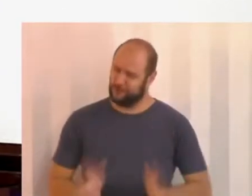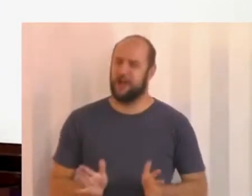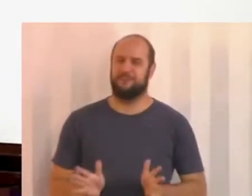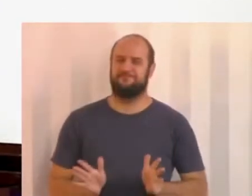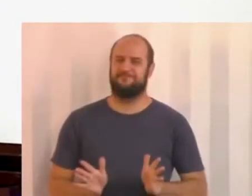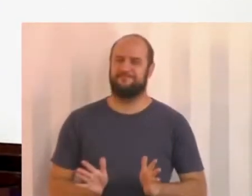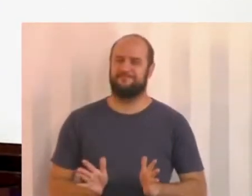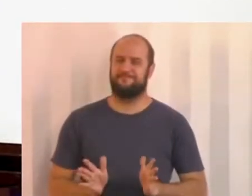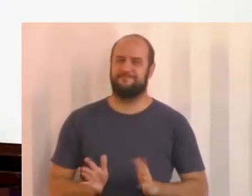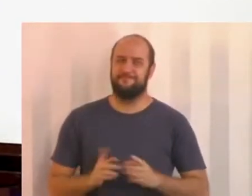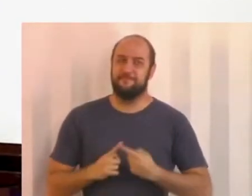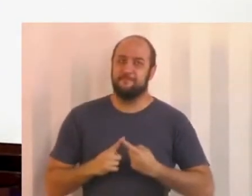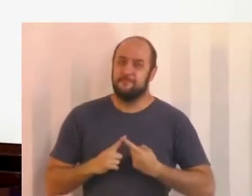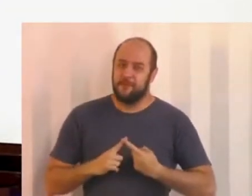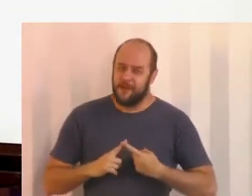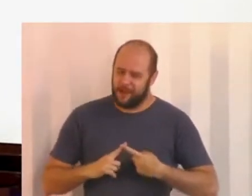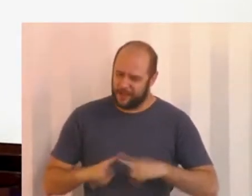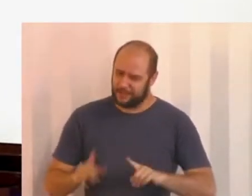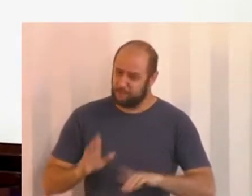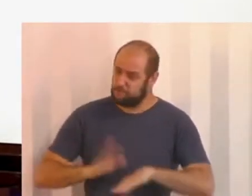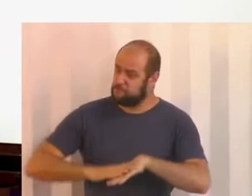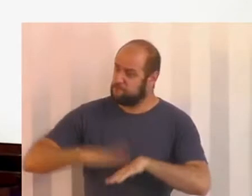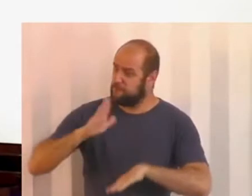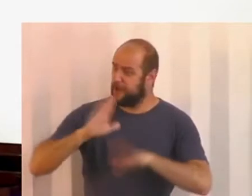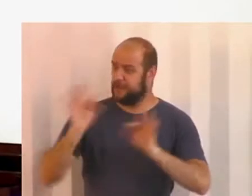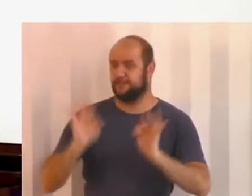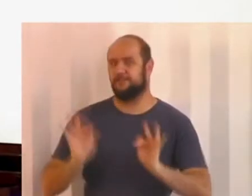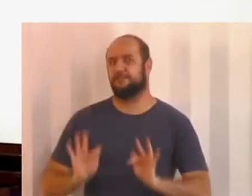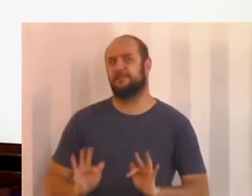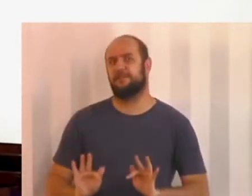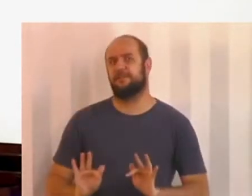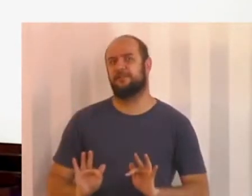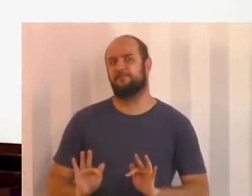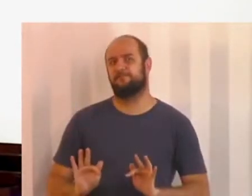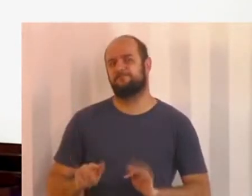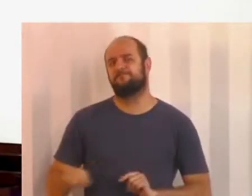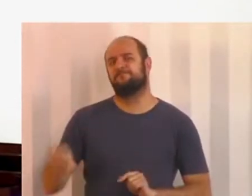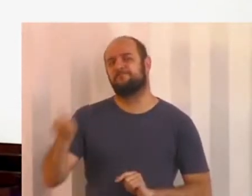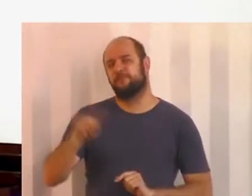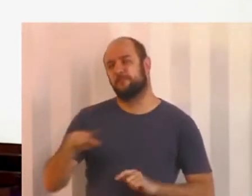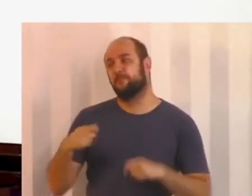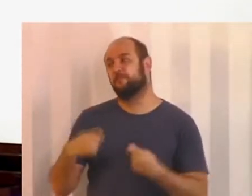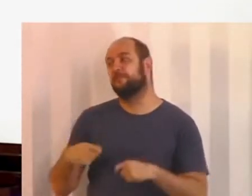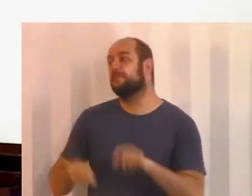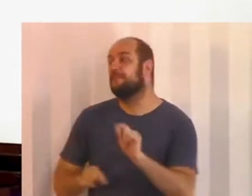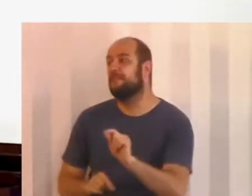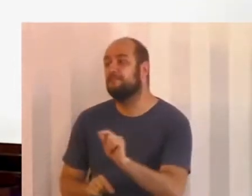Mas para que a minha alegria esteja completa, vocês precisam fazer o quê?